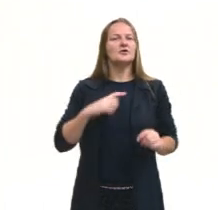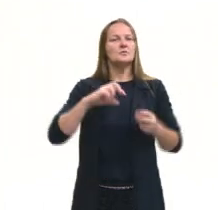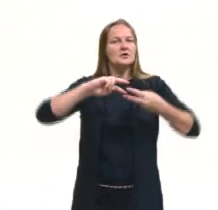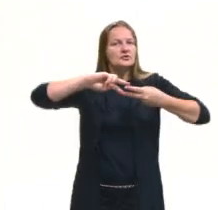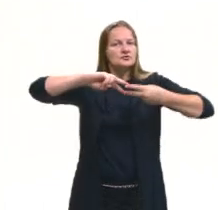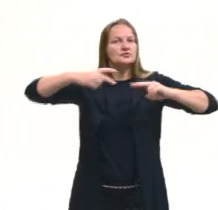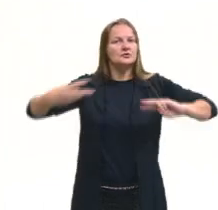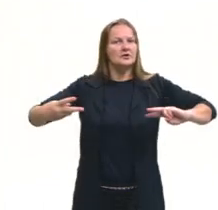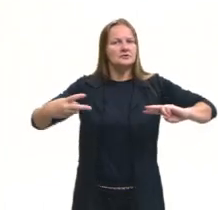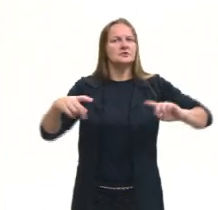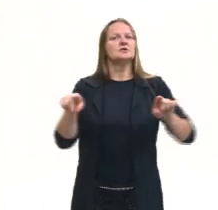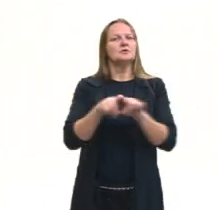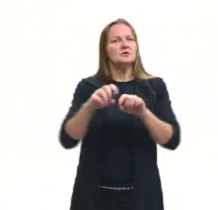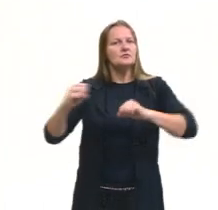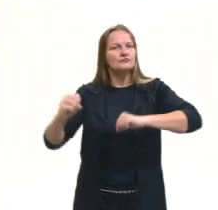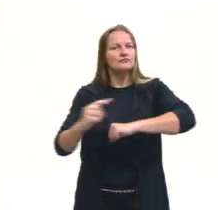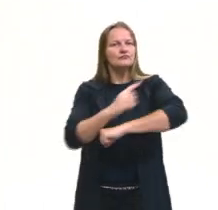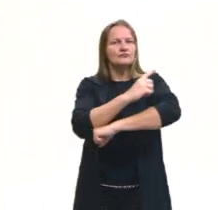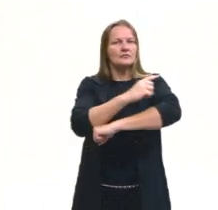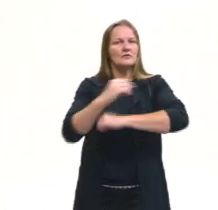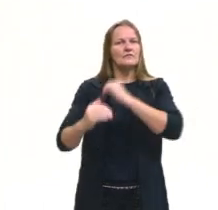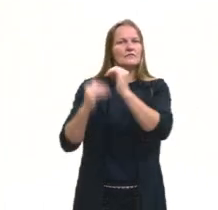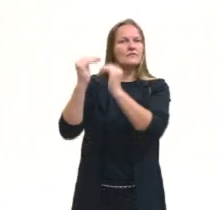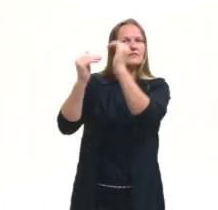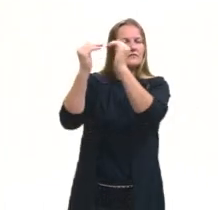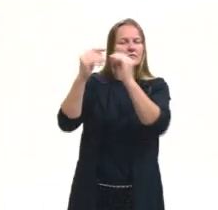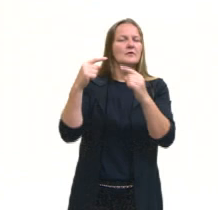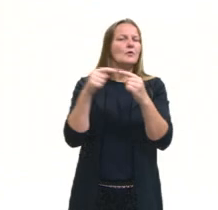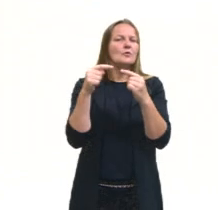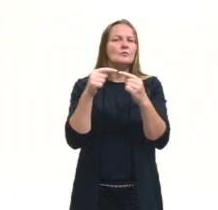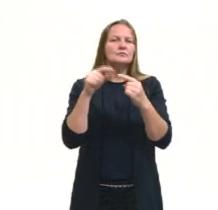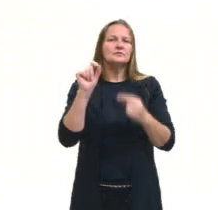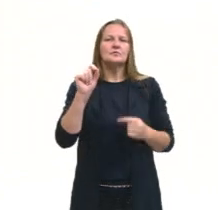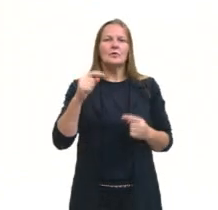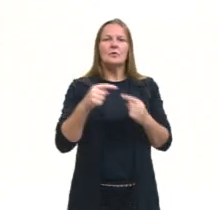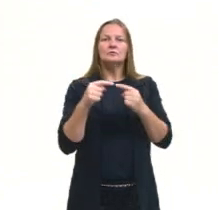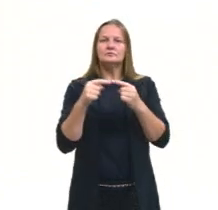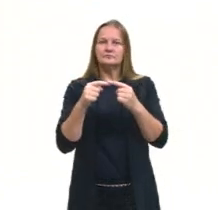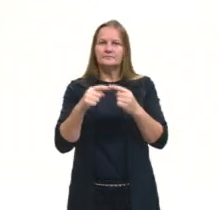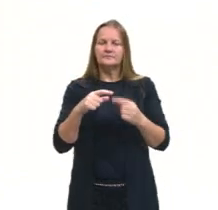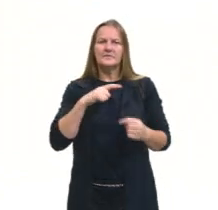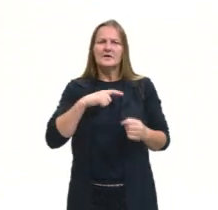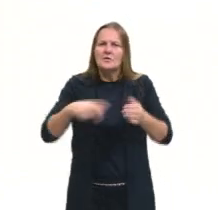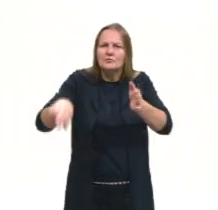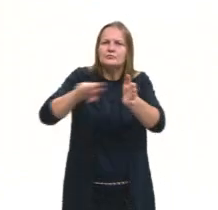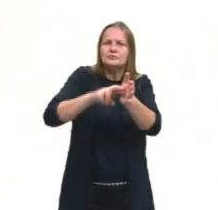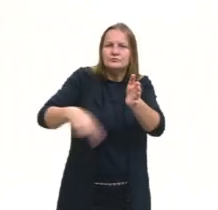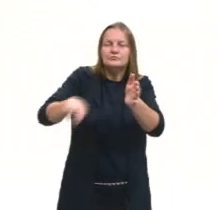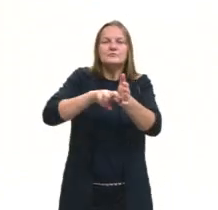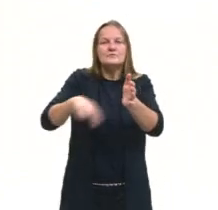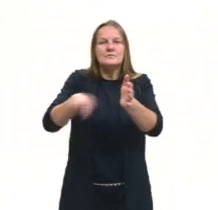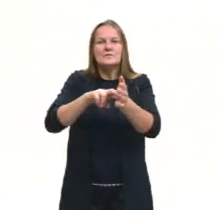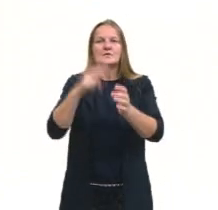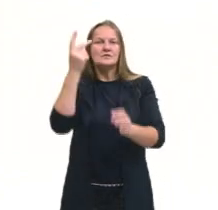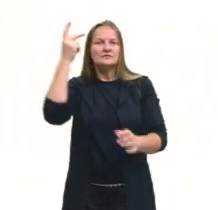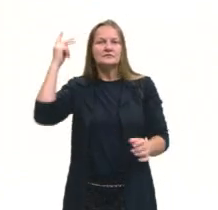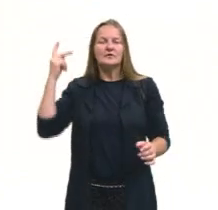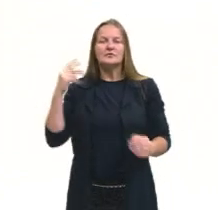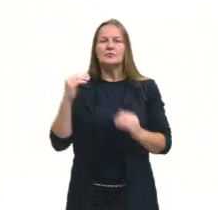e evolutivos com objetivo de Reconstruir seu histórico